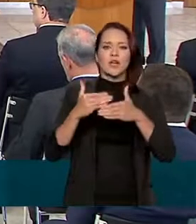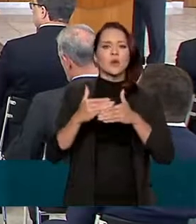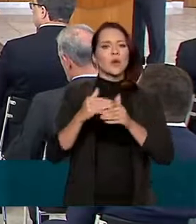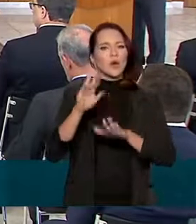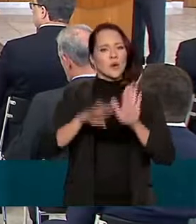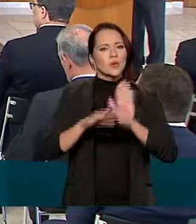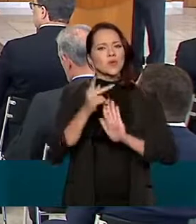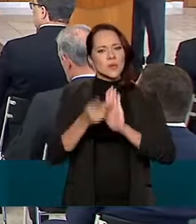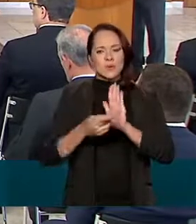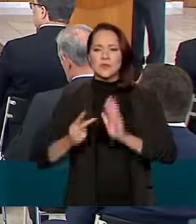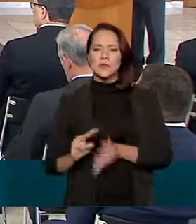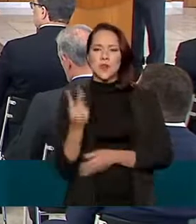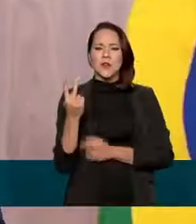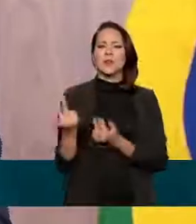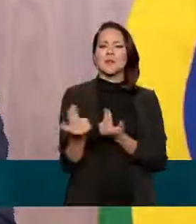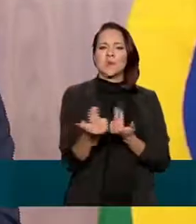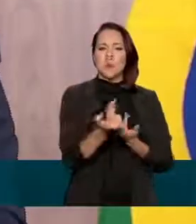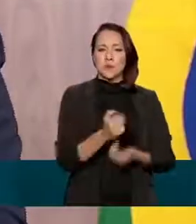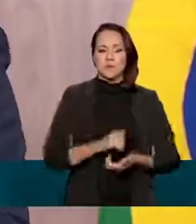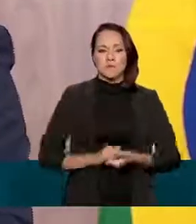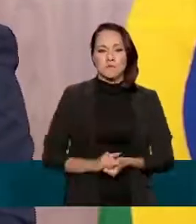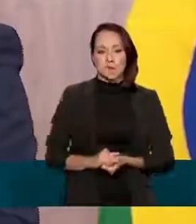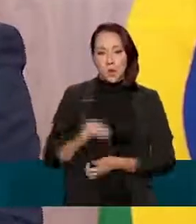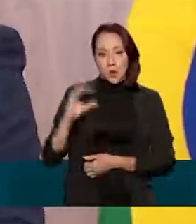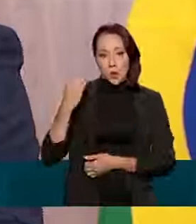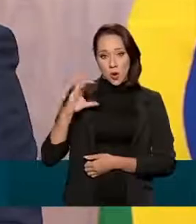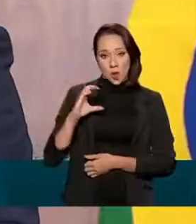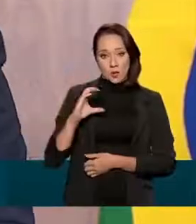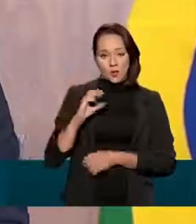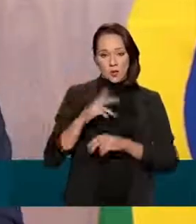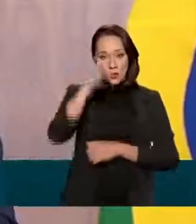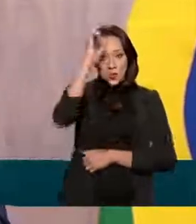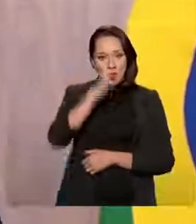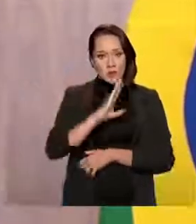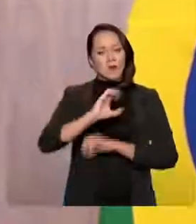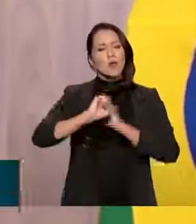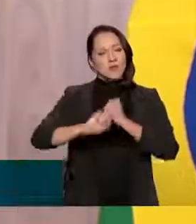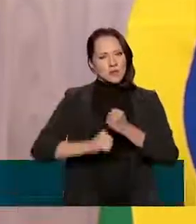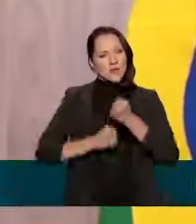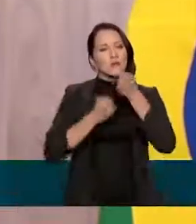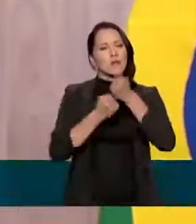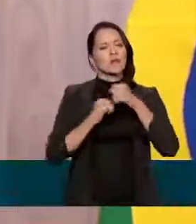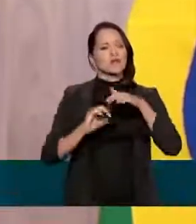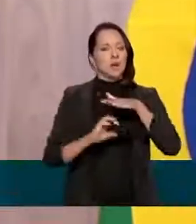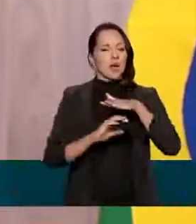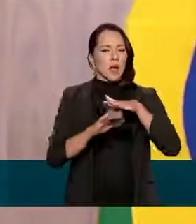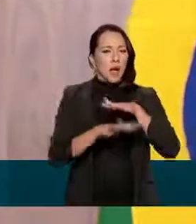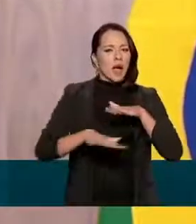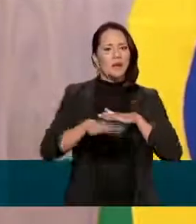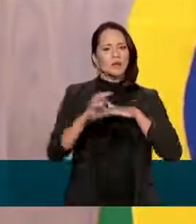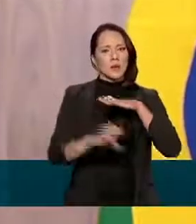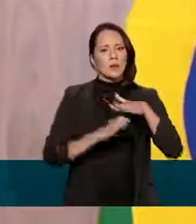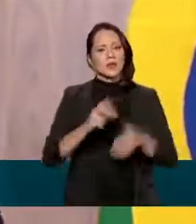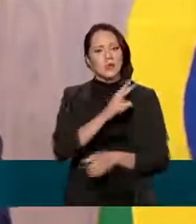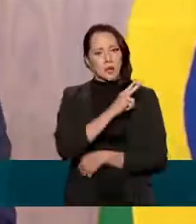princípios e valores communis Colômbia Brasil defende a iniciativa privada